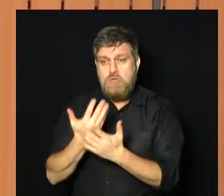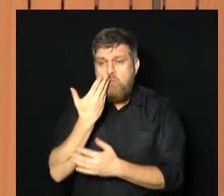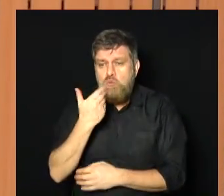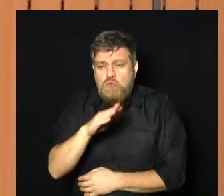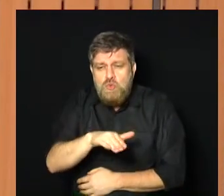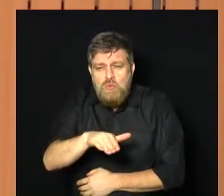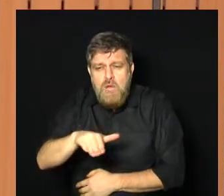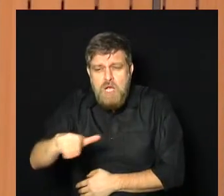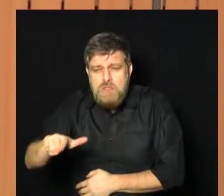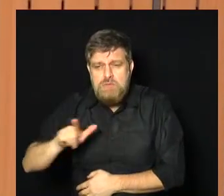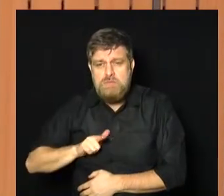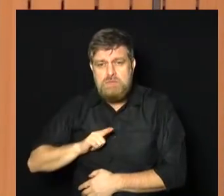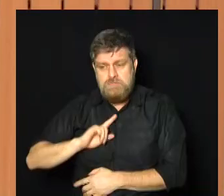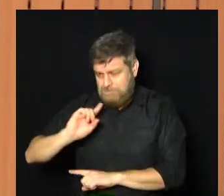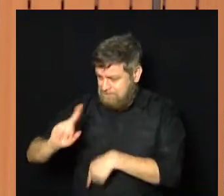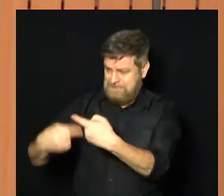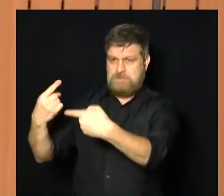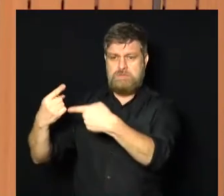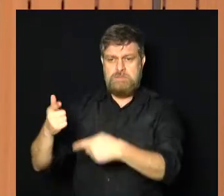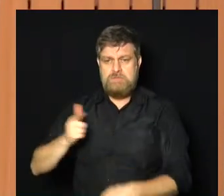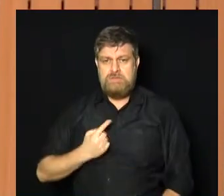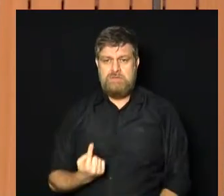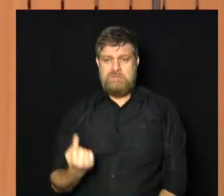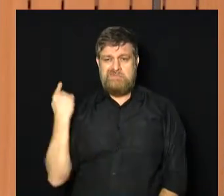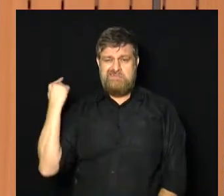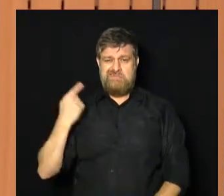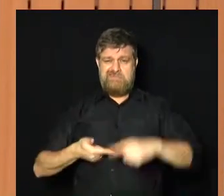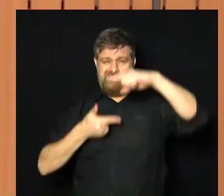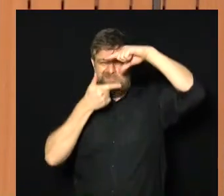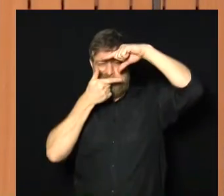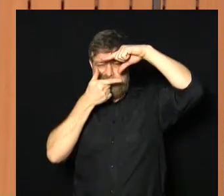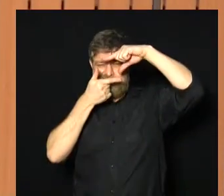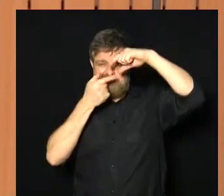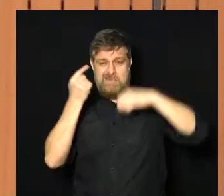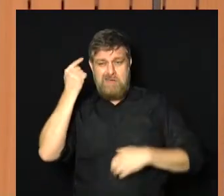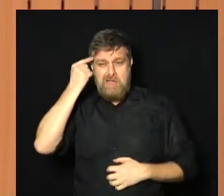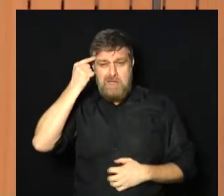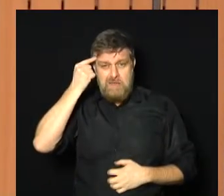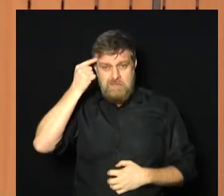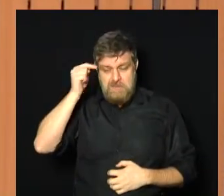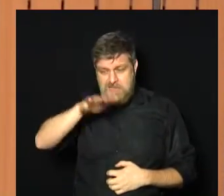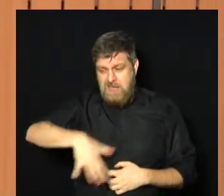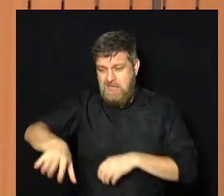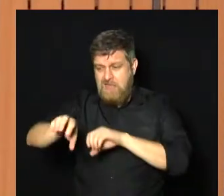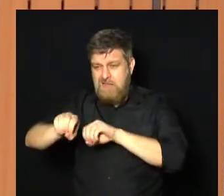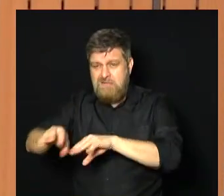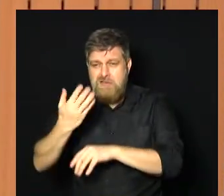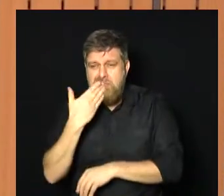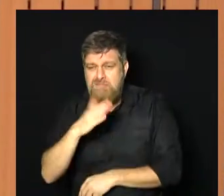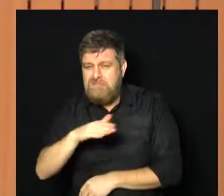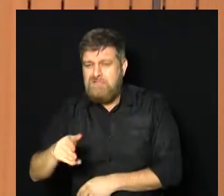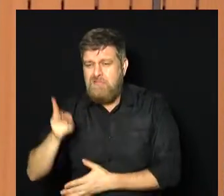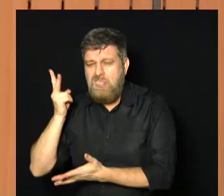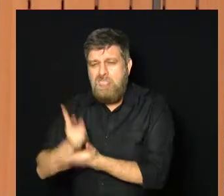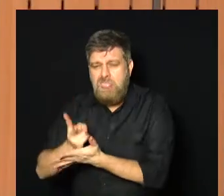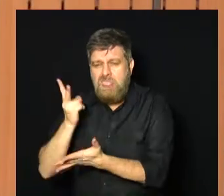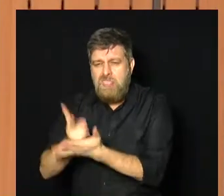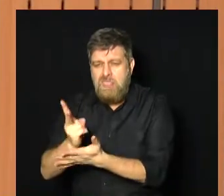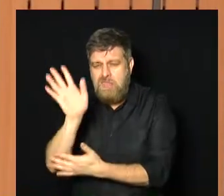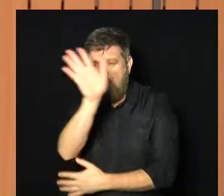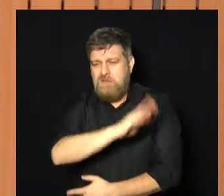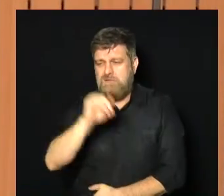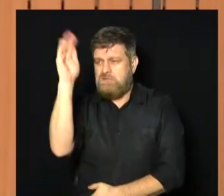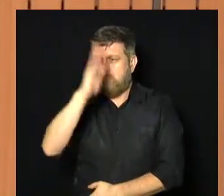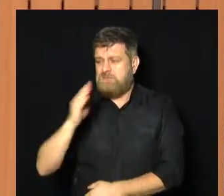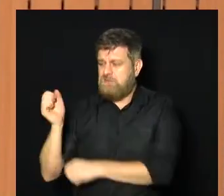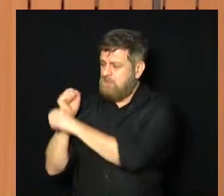de superação, né, de uma visão atrasada de educação infantil que prevaleceu no Brasil por muitos anos e que já